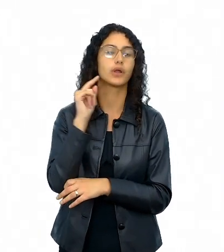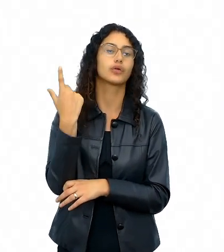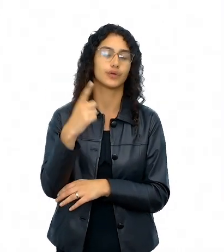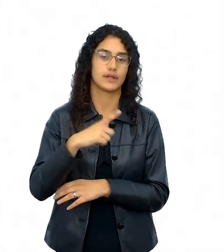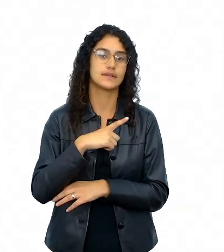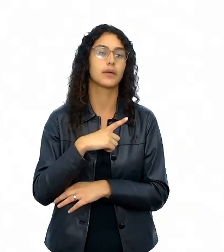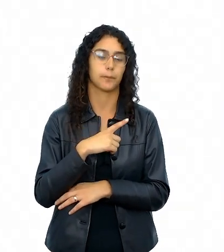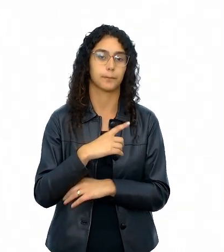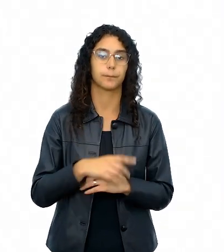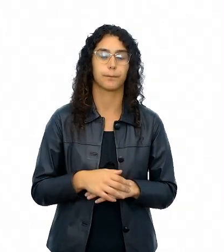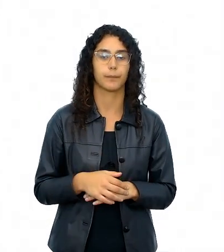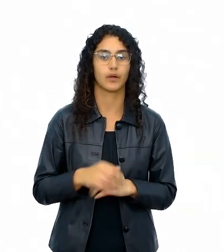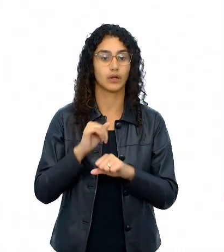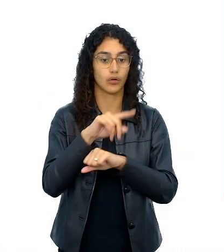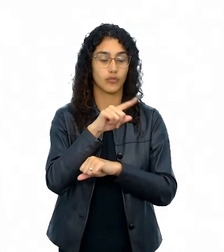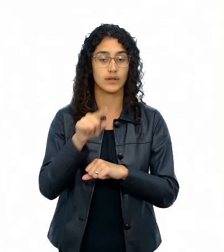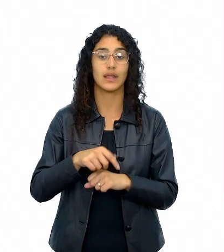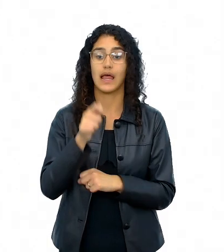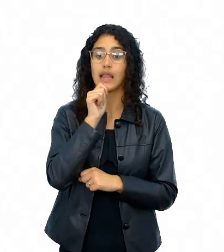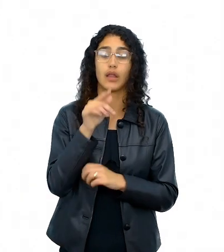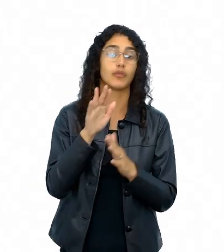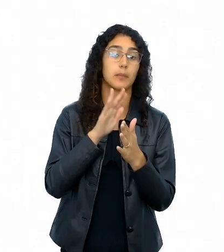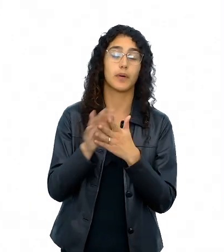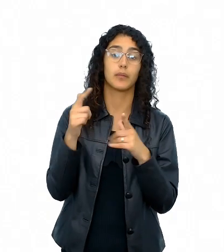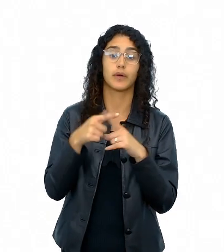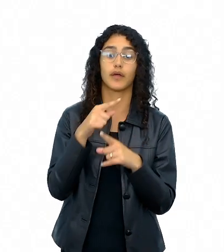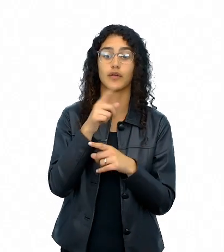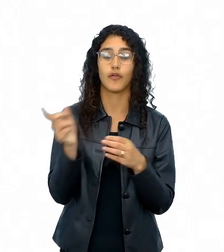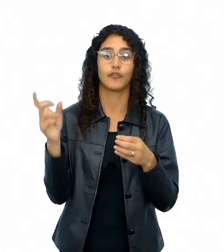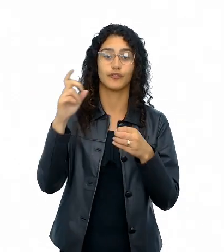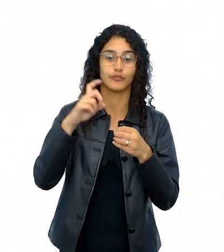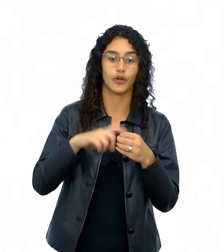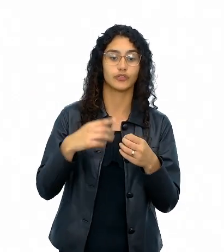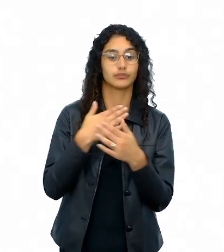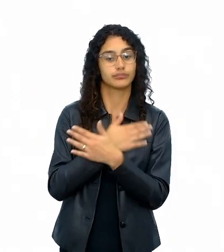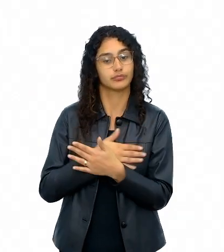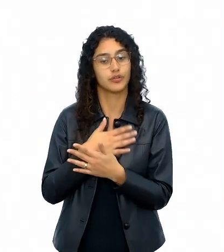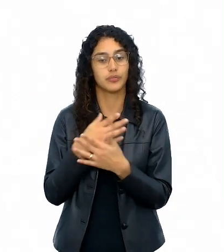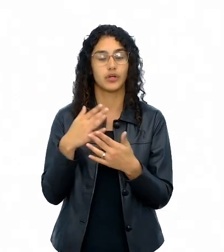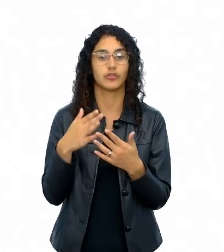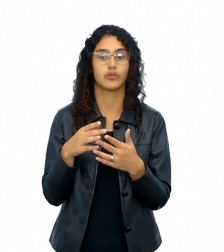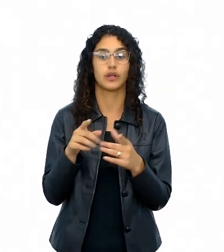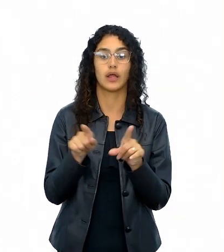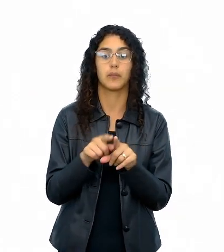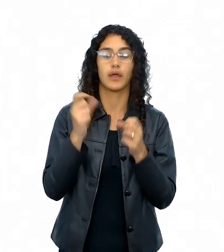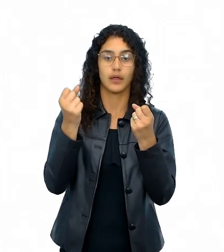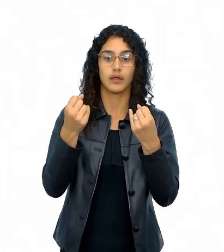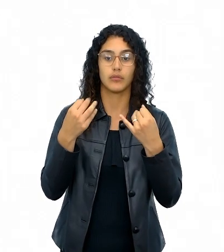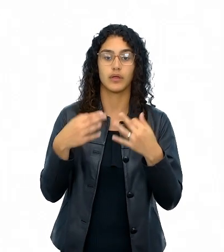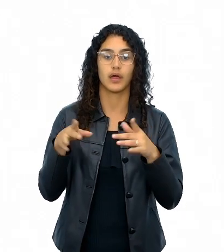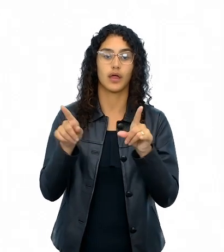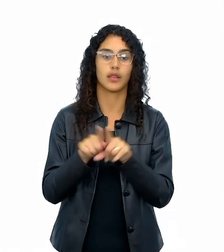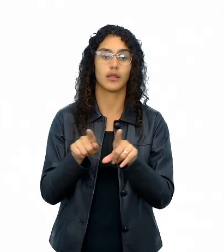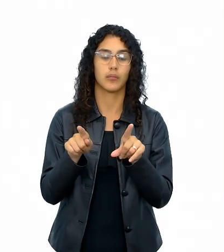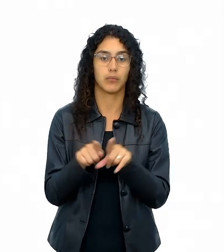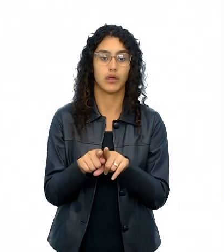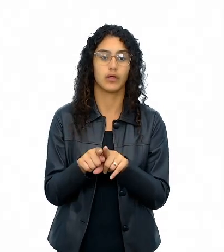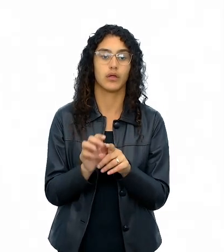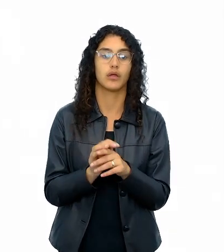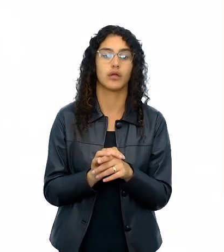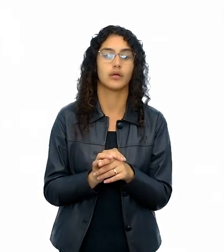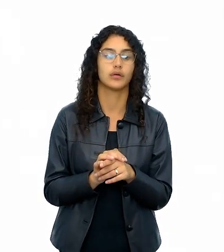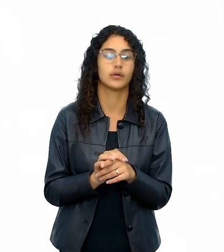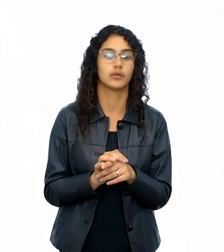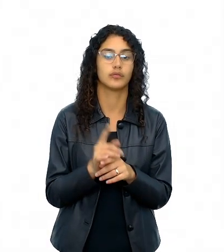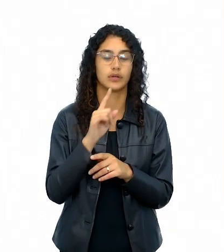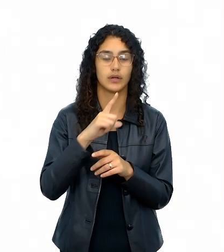esse feedback. Bom, ainda não vão embora, como sempre eu gosto de me despedir assim, e comentar sobre também as